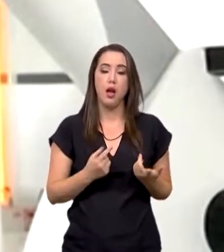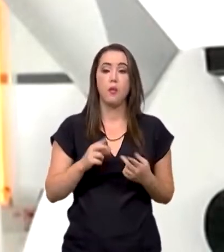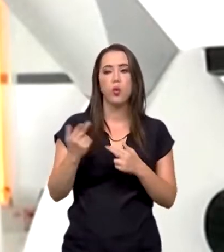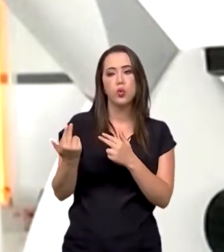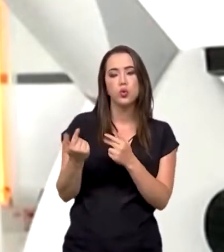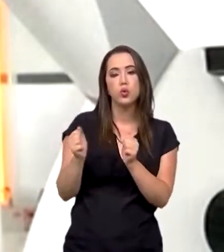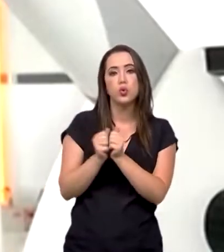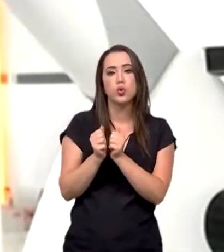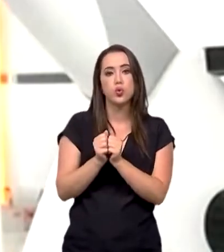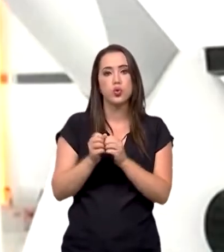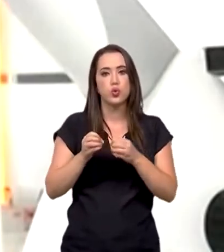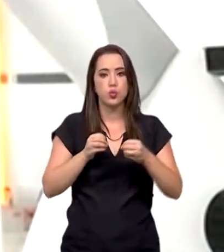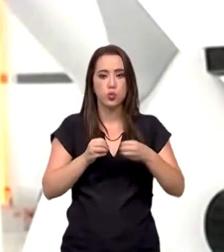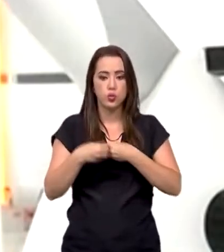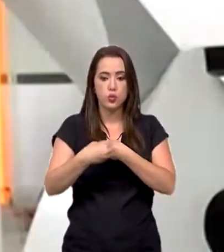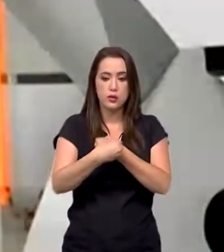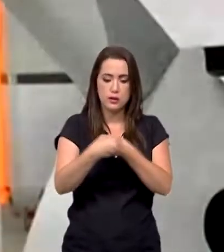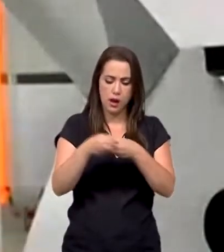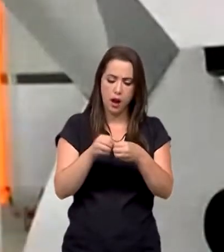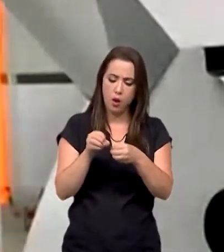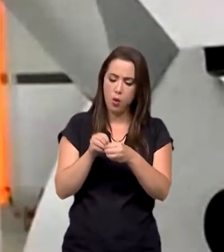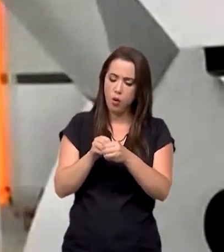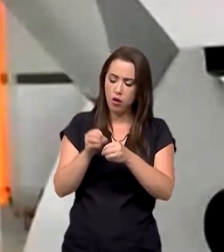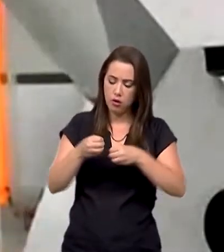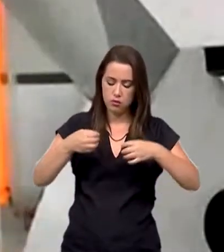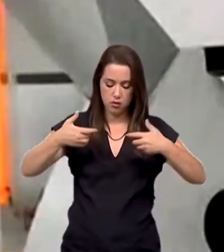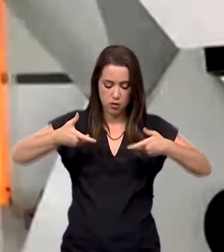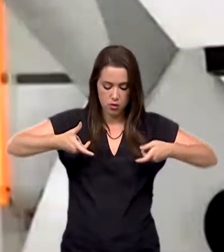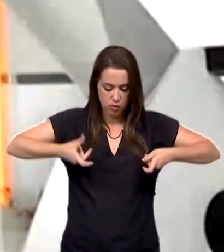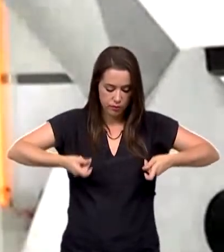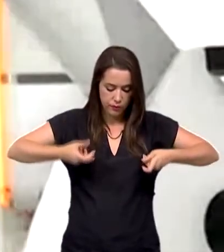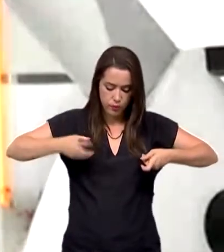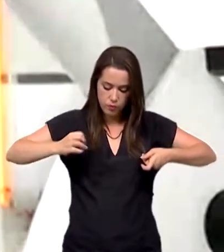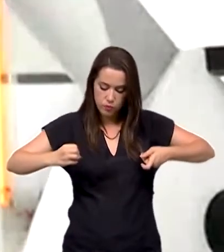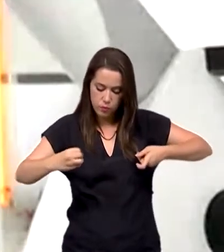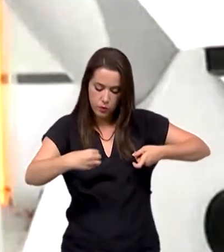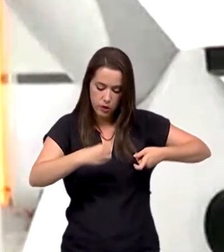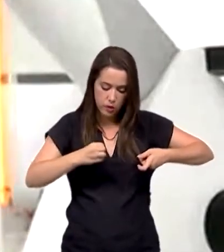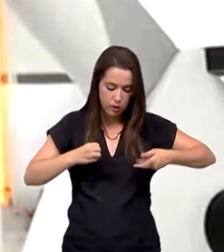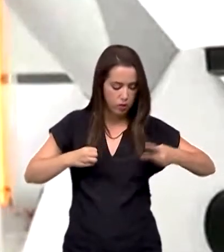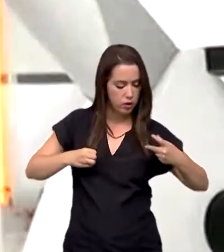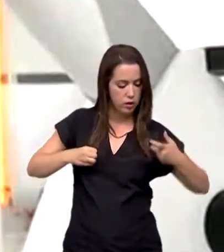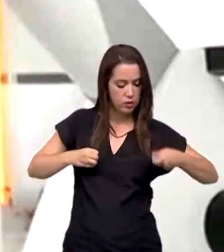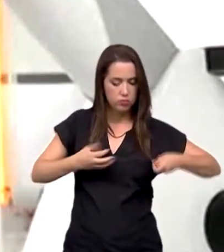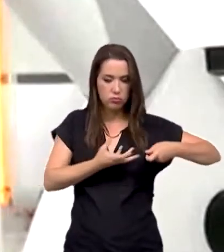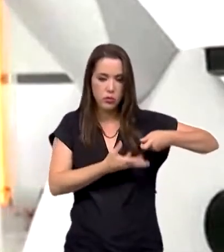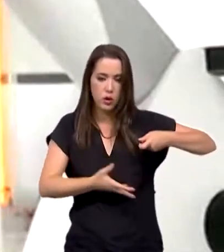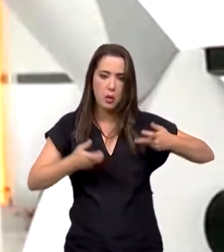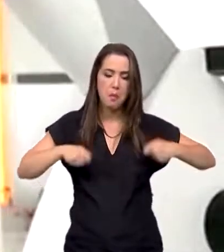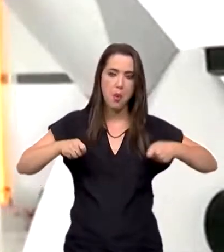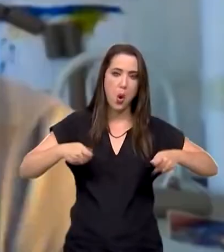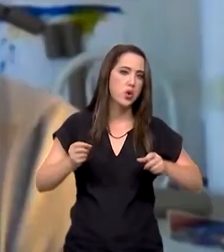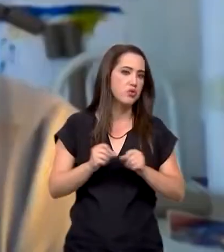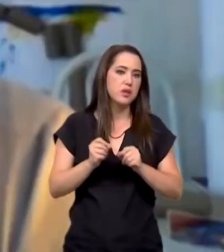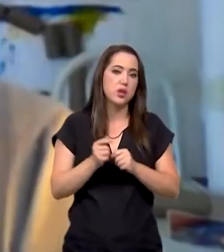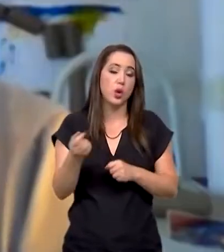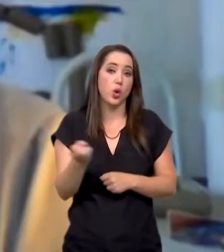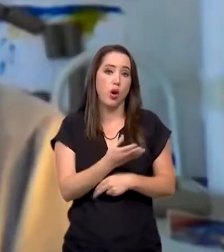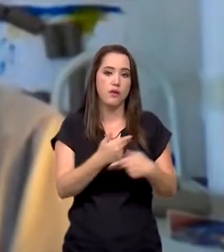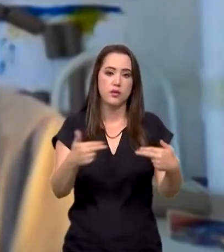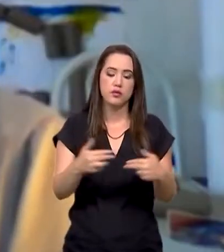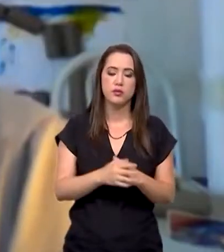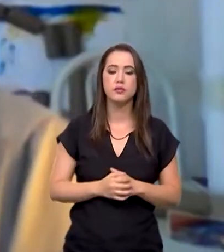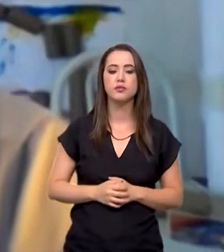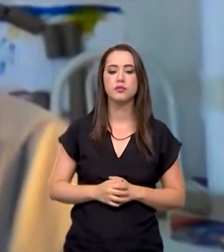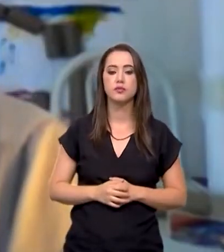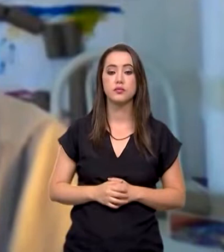com células vivas. E aí reconstruir essas estruturas, que pode ser uma pele, pode ser um osso, pode ser uma cartilagem e tudo mais. Esses produtos